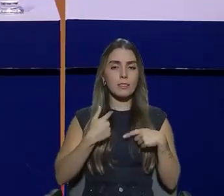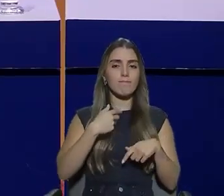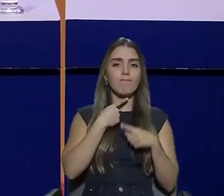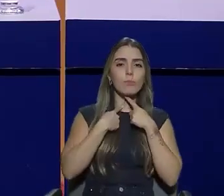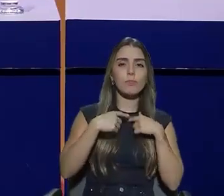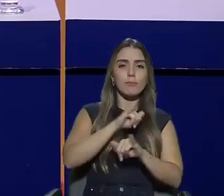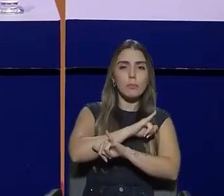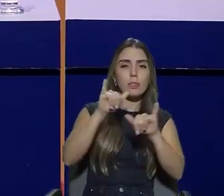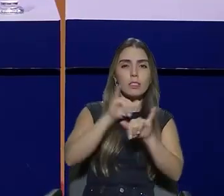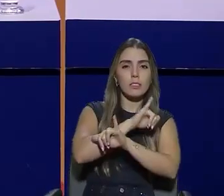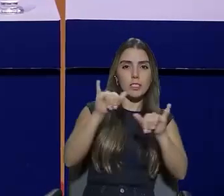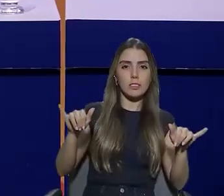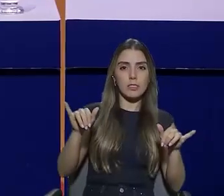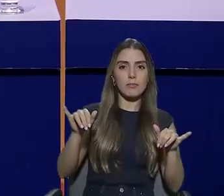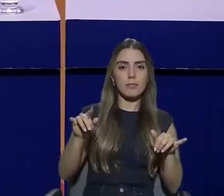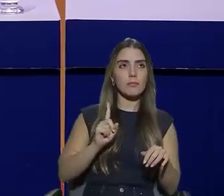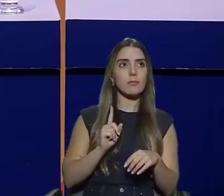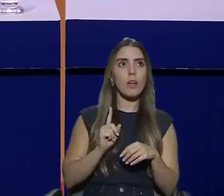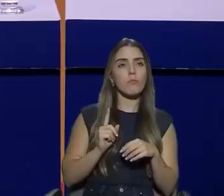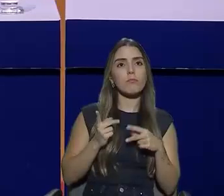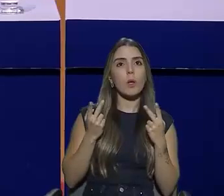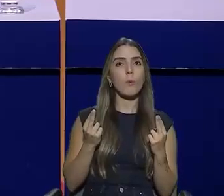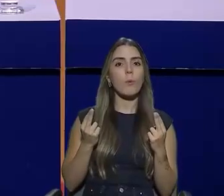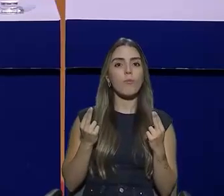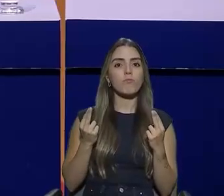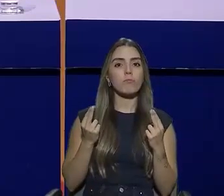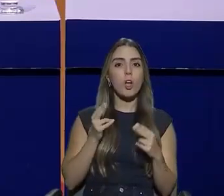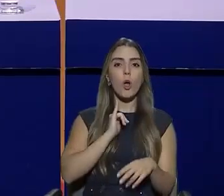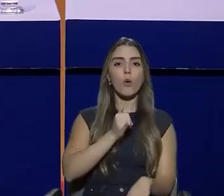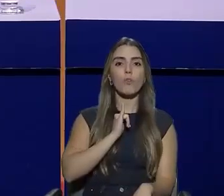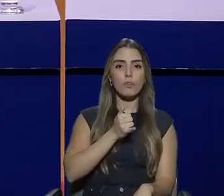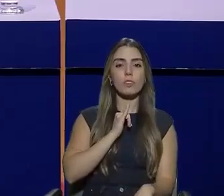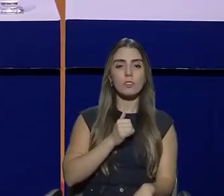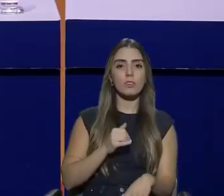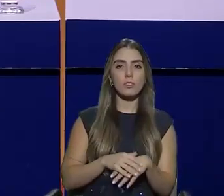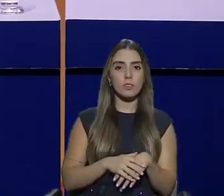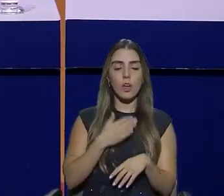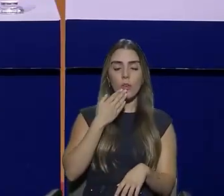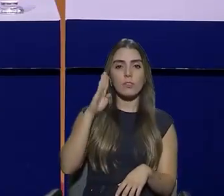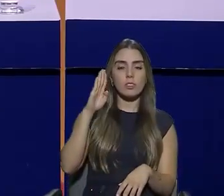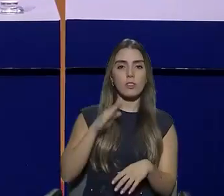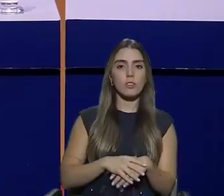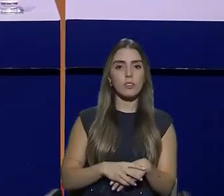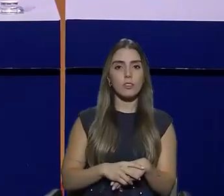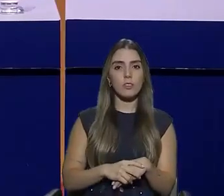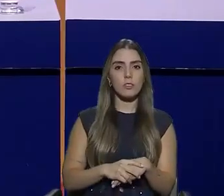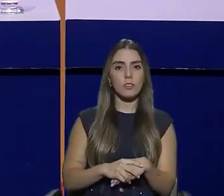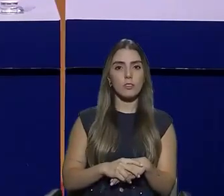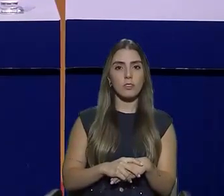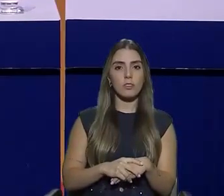falado. De tempos em tempos, a plateia é filmada e está cheia. Não é uma escrita de diário, mas algo que